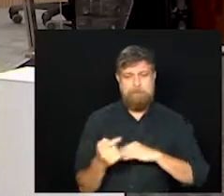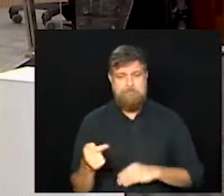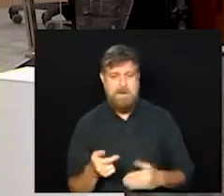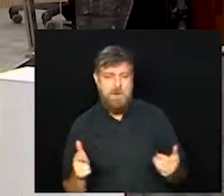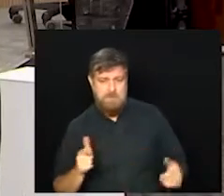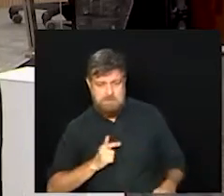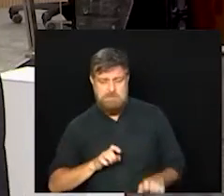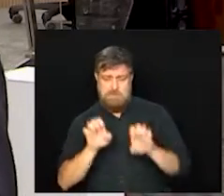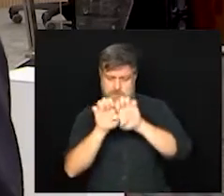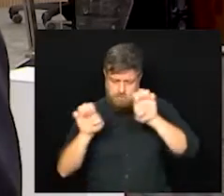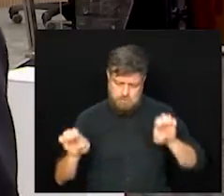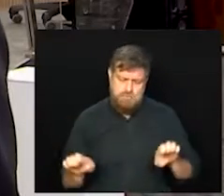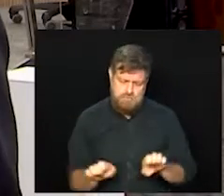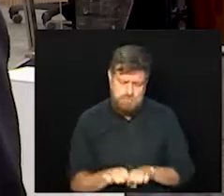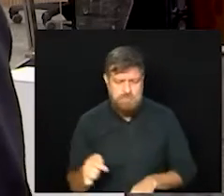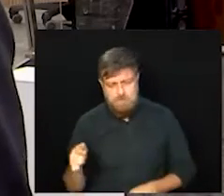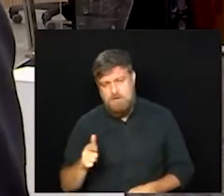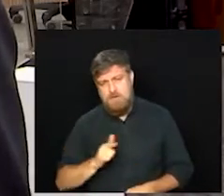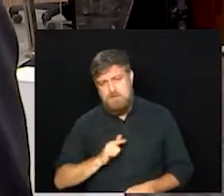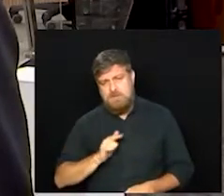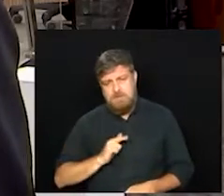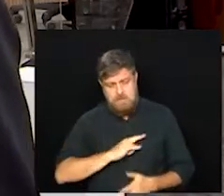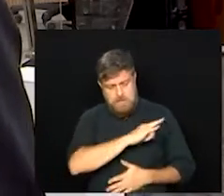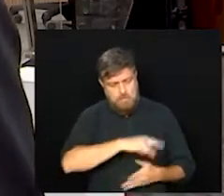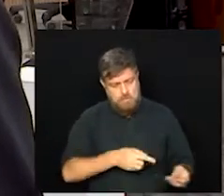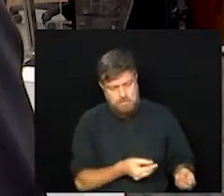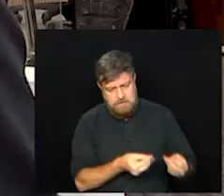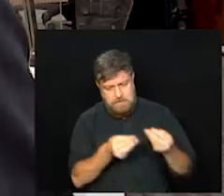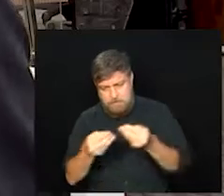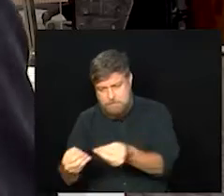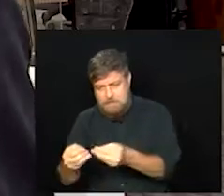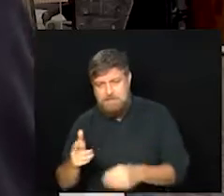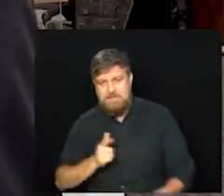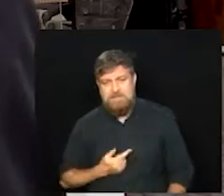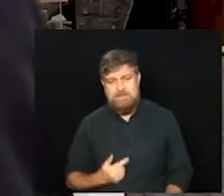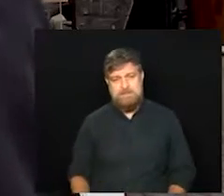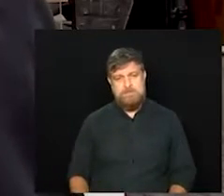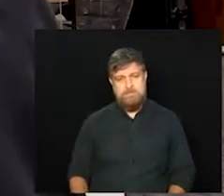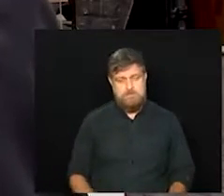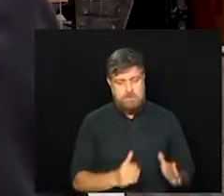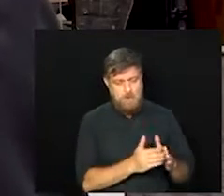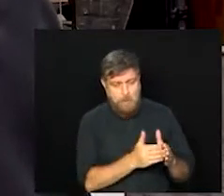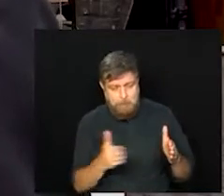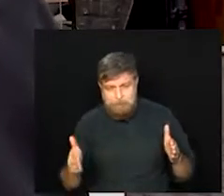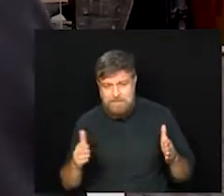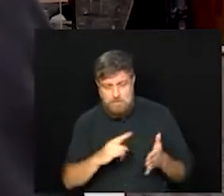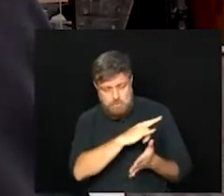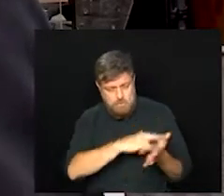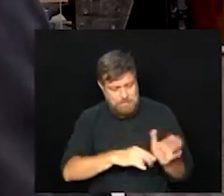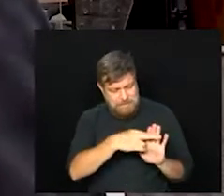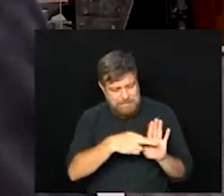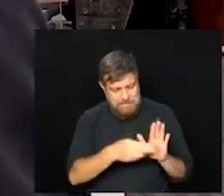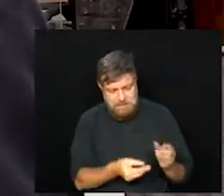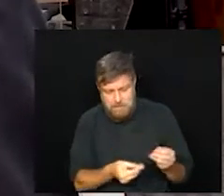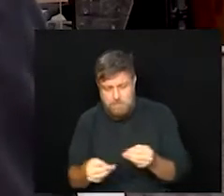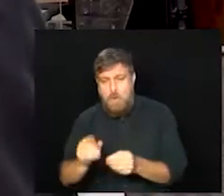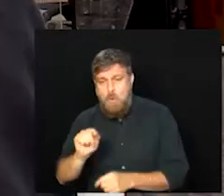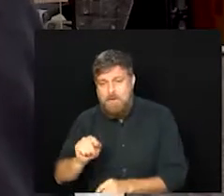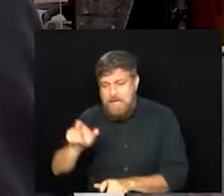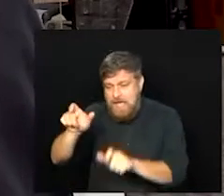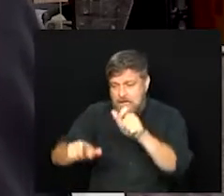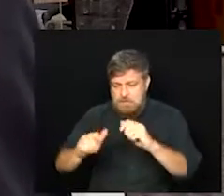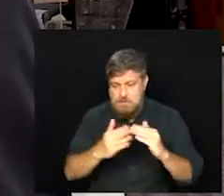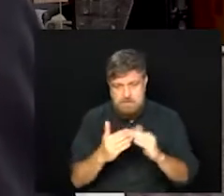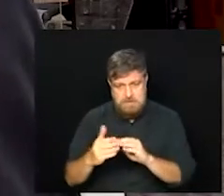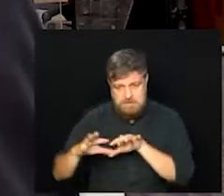tem toda a infraestrutura e passa um processo de regularização. E parte desse processo de regularização eram os moradores que são